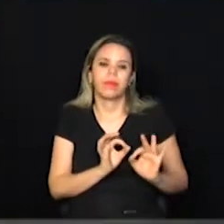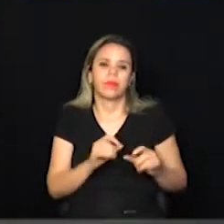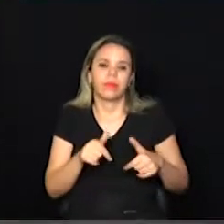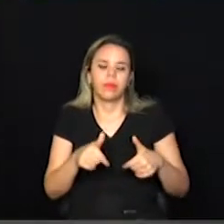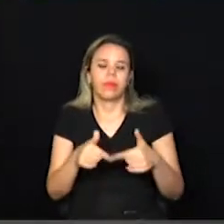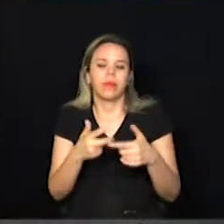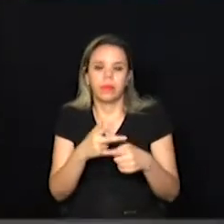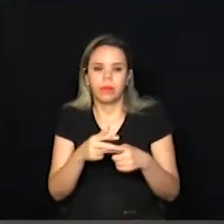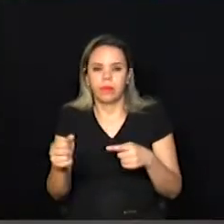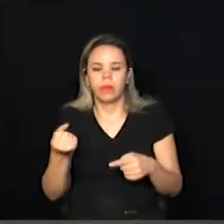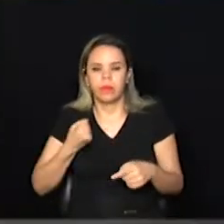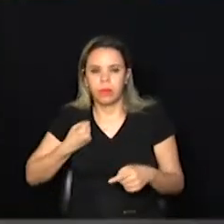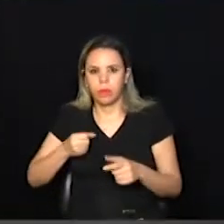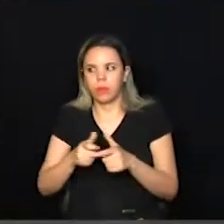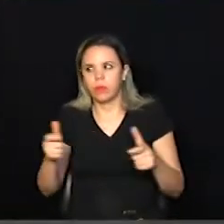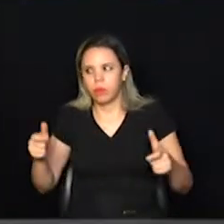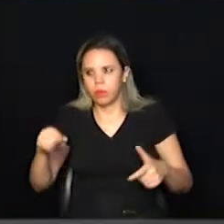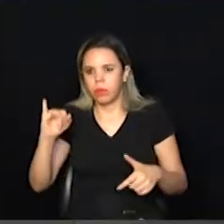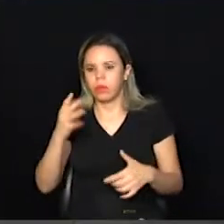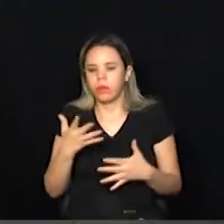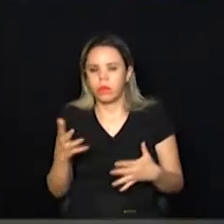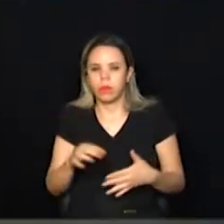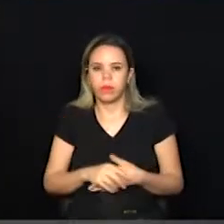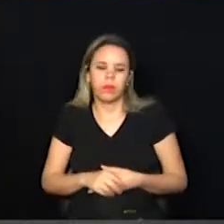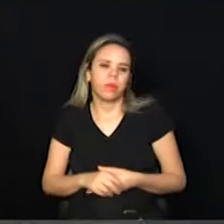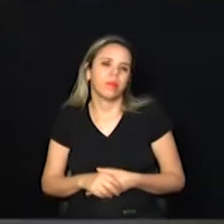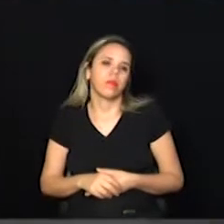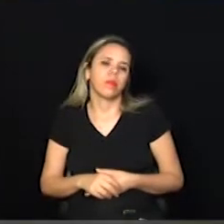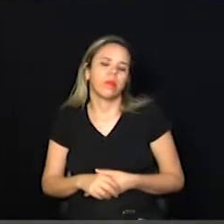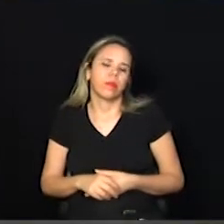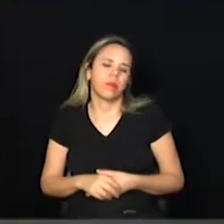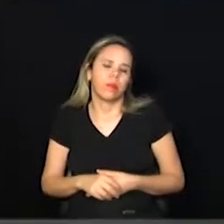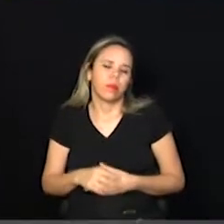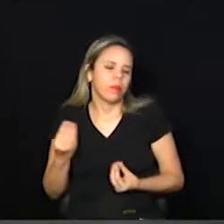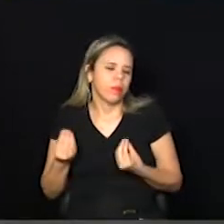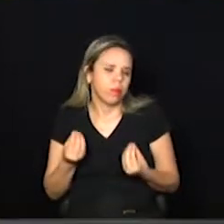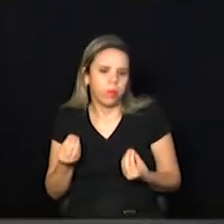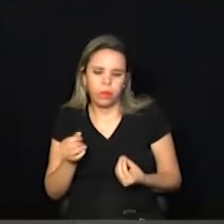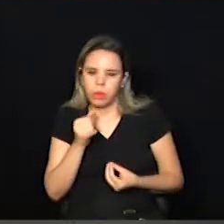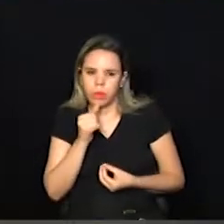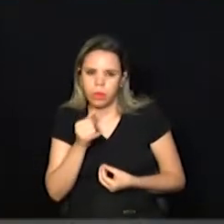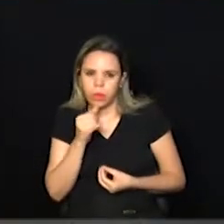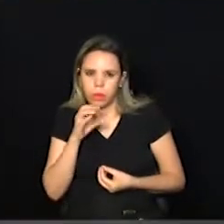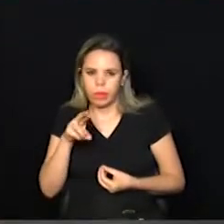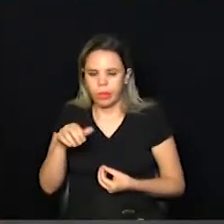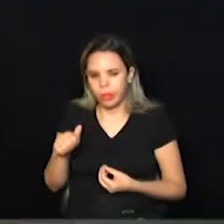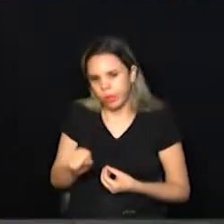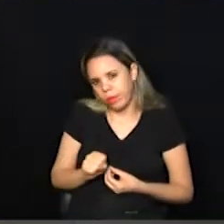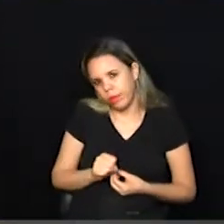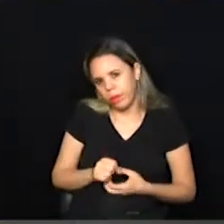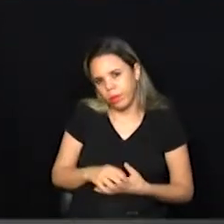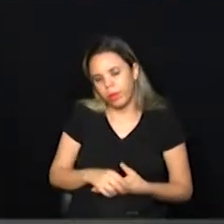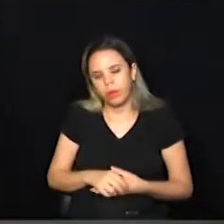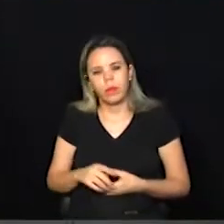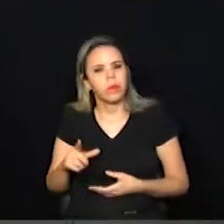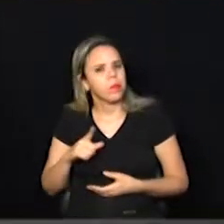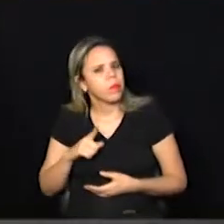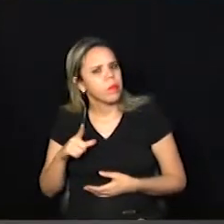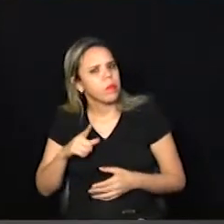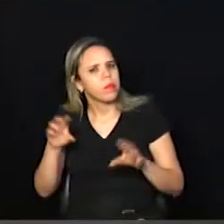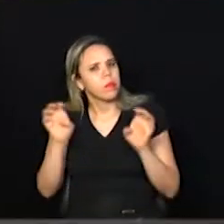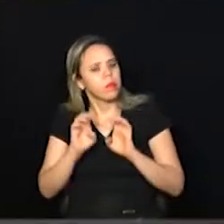enfrentar números mais representativos. Em que sentido? Por exemplo, no CREAS, existe